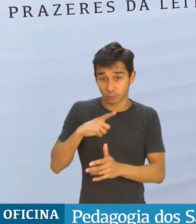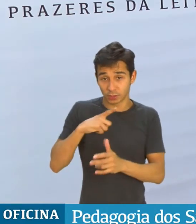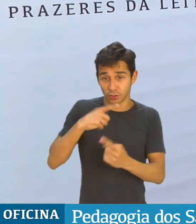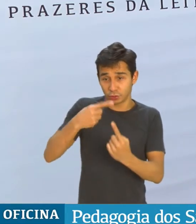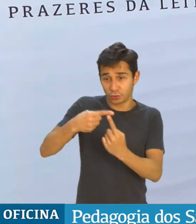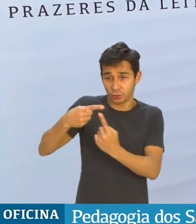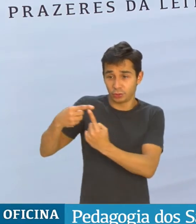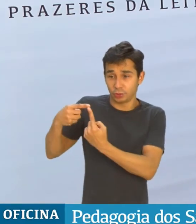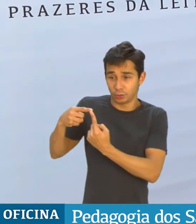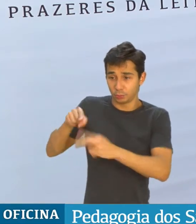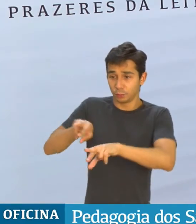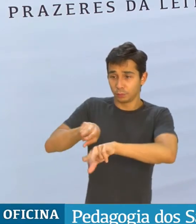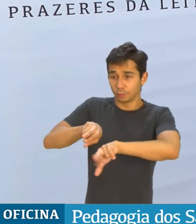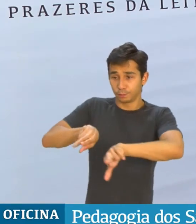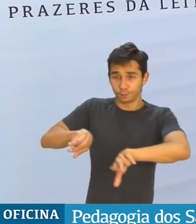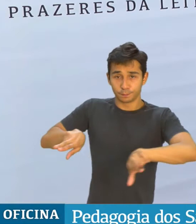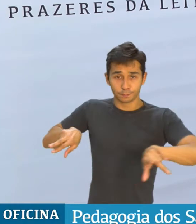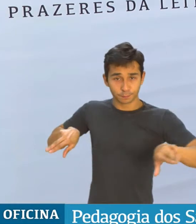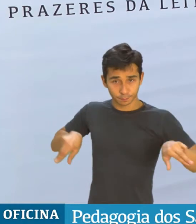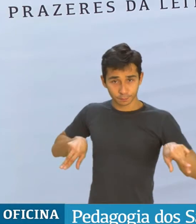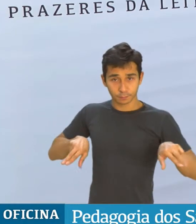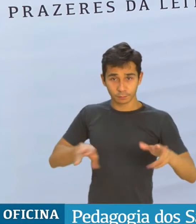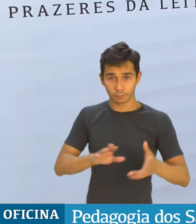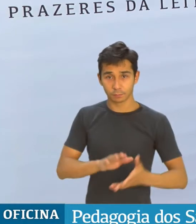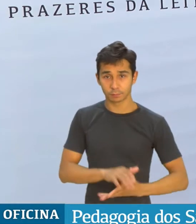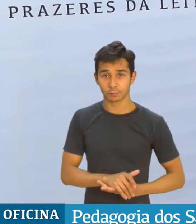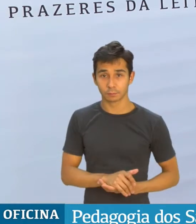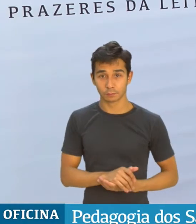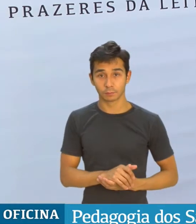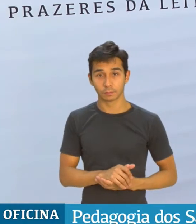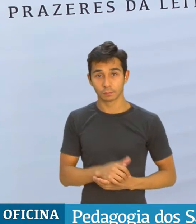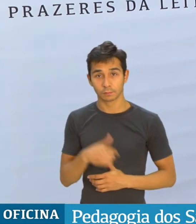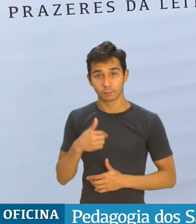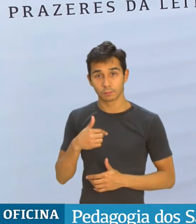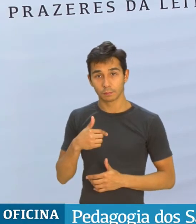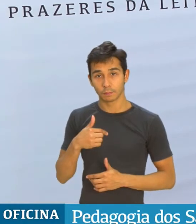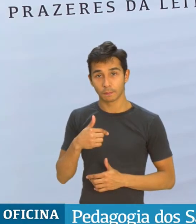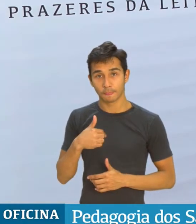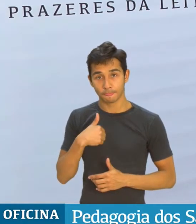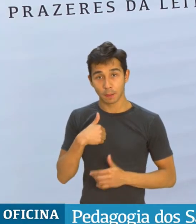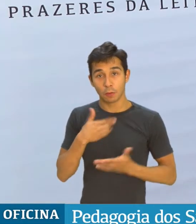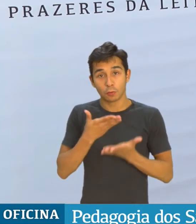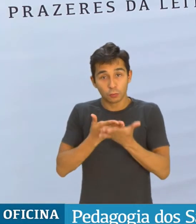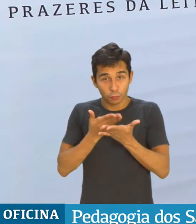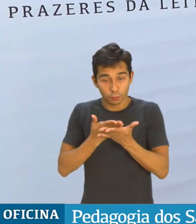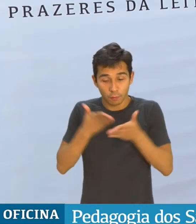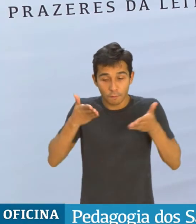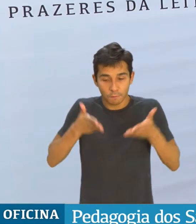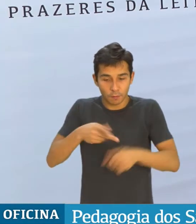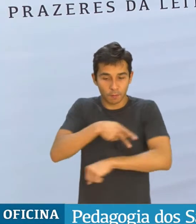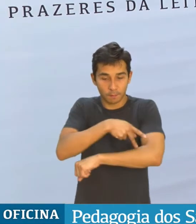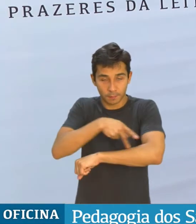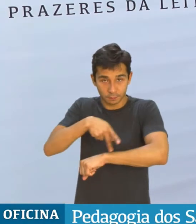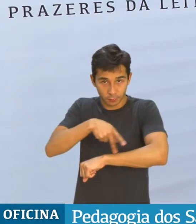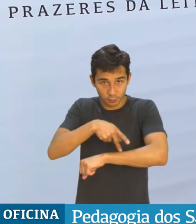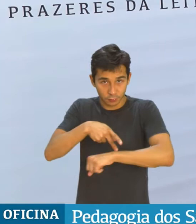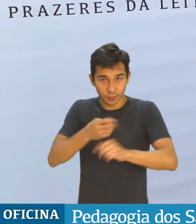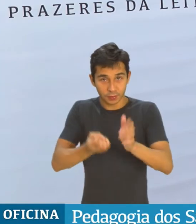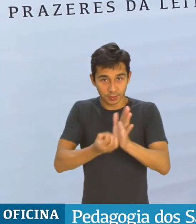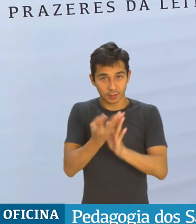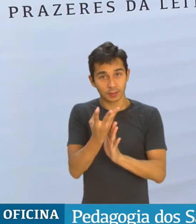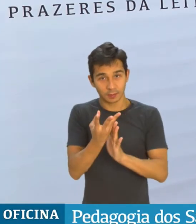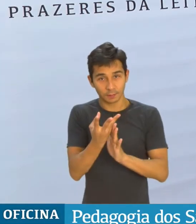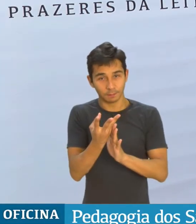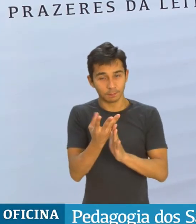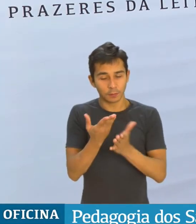tem dentro desse movimento de sarau. Eu, dentro desse meu estudo da pedagogia de saraus, eu, por exemplo,